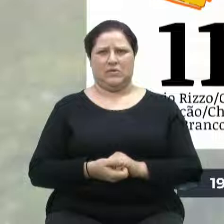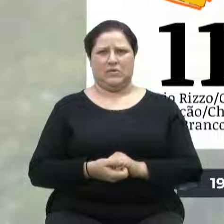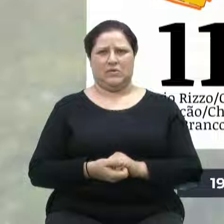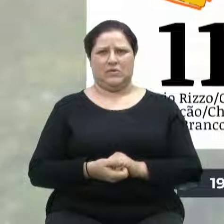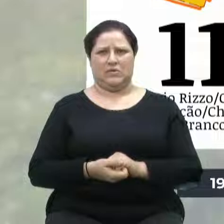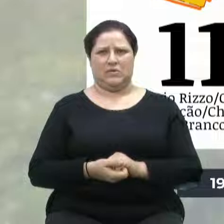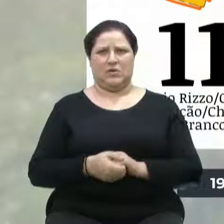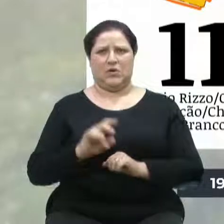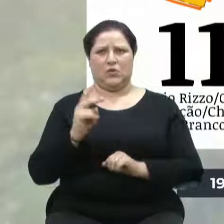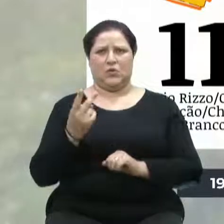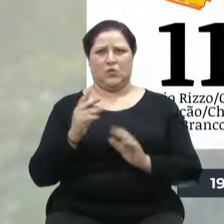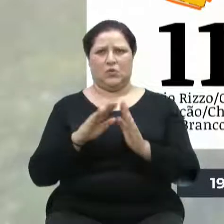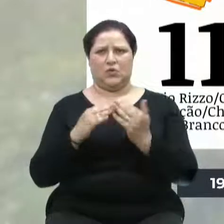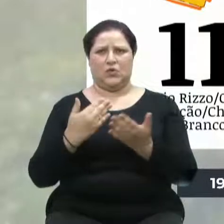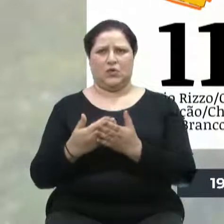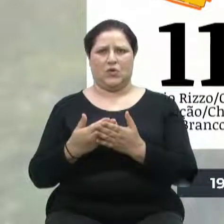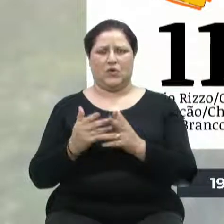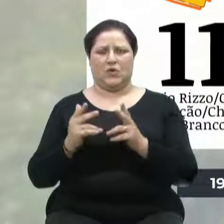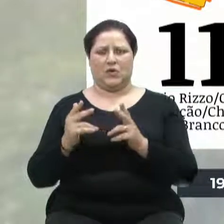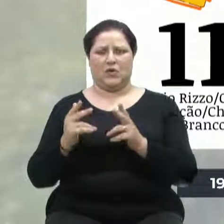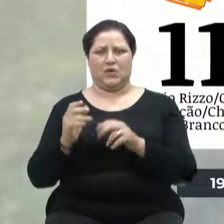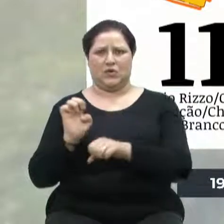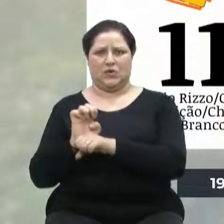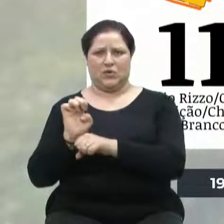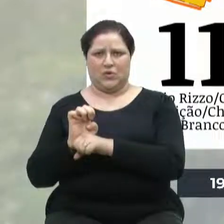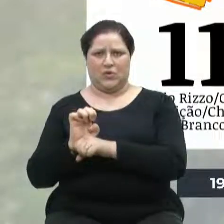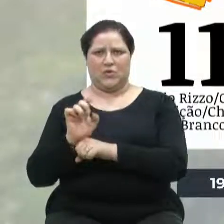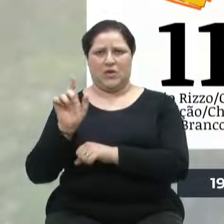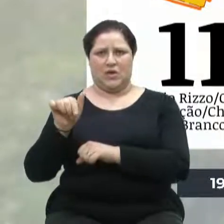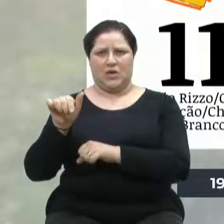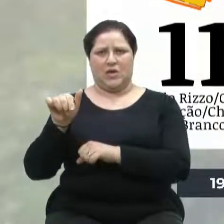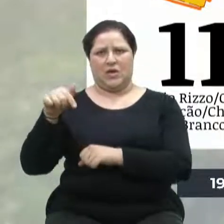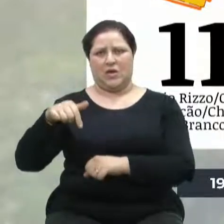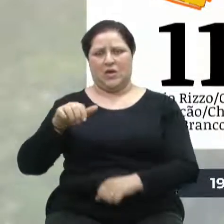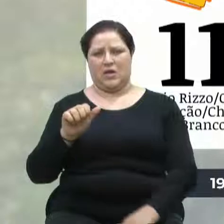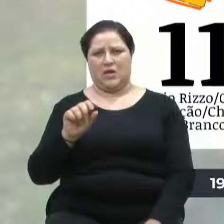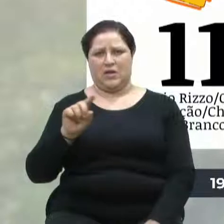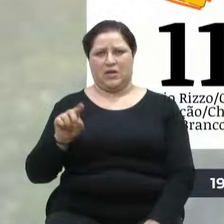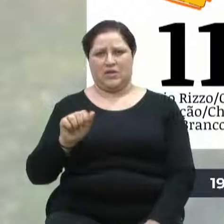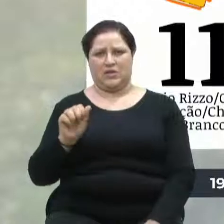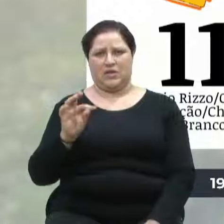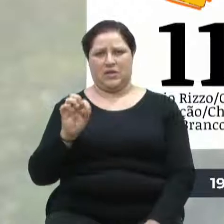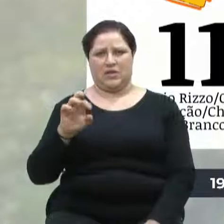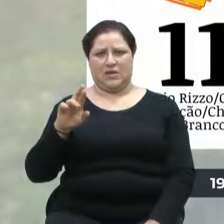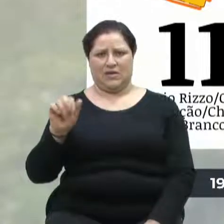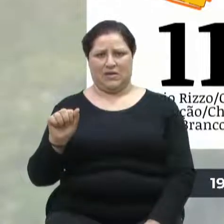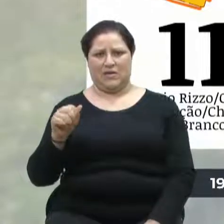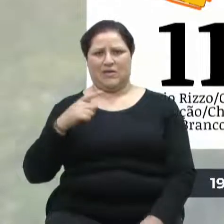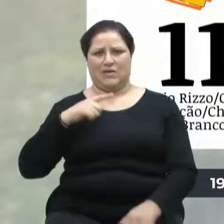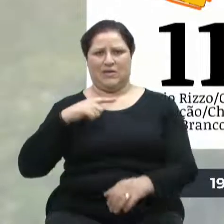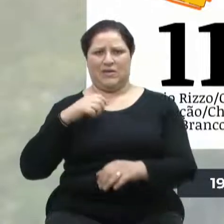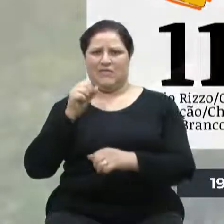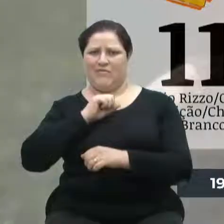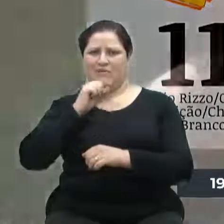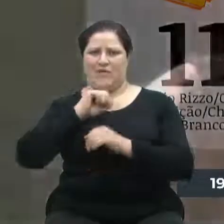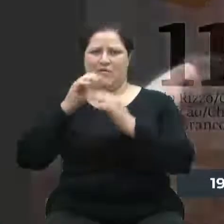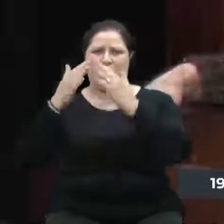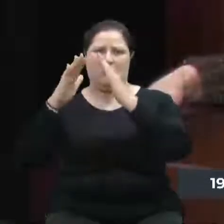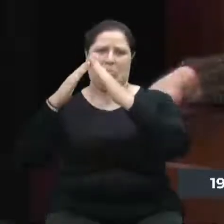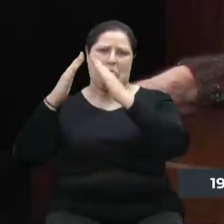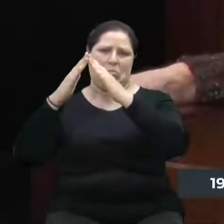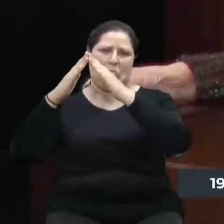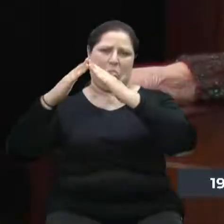estaduais, que é o Alexandre Zátera, que está caindo aos pedaços, e a Ivone Triquês, dos